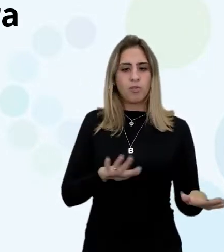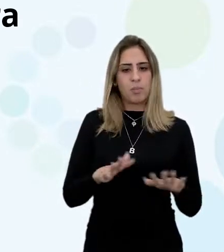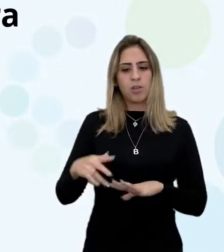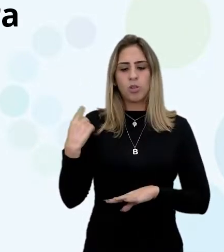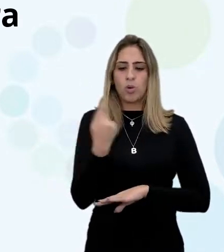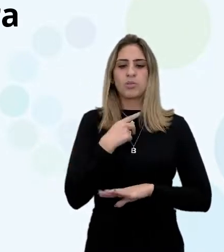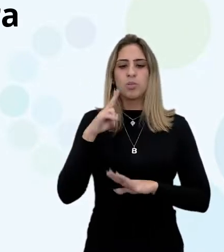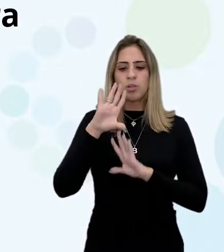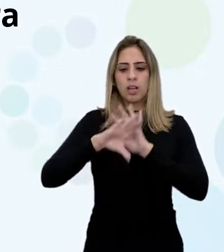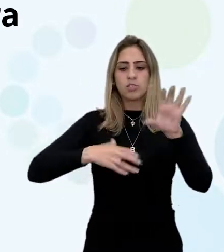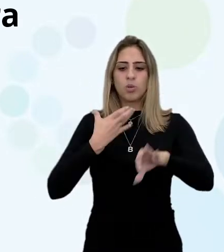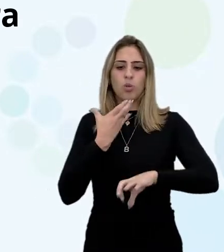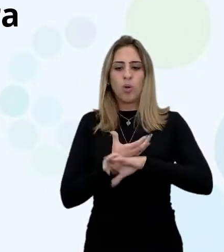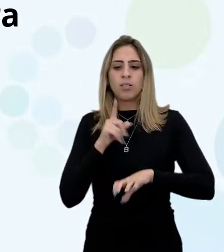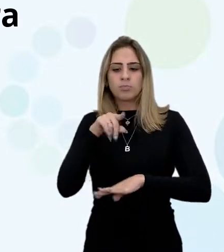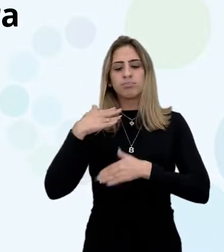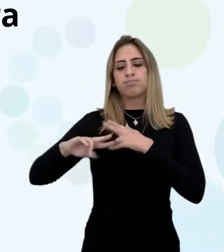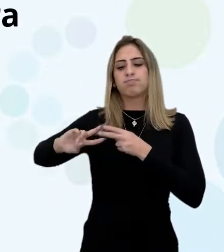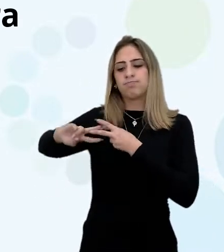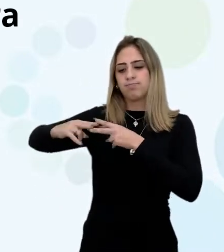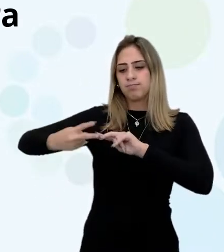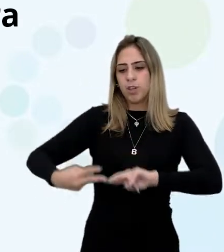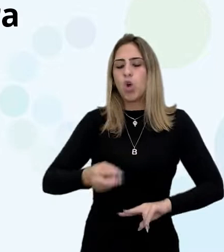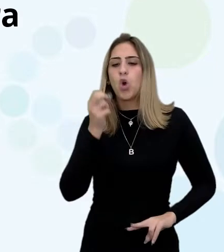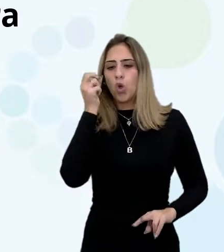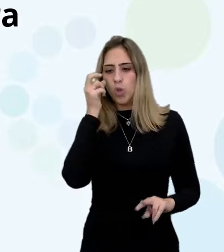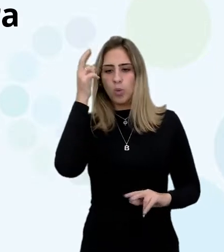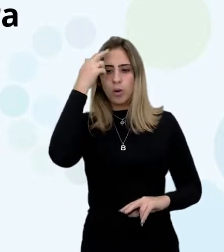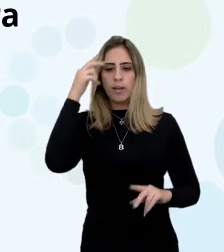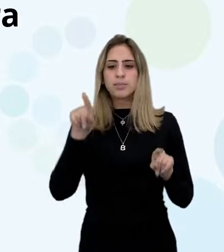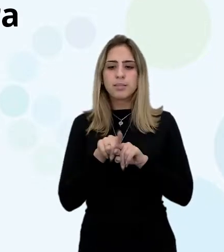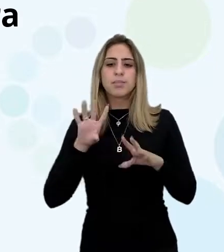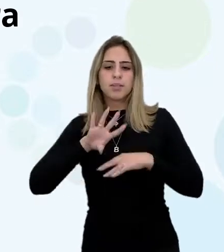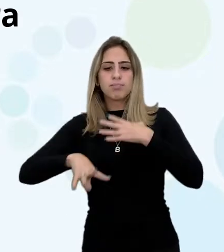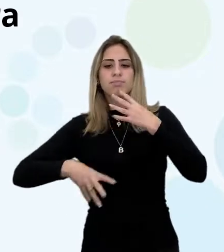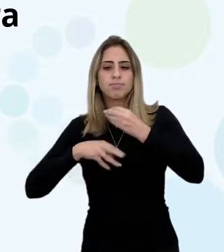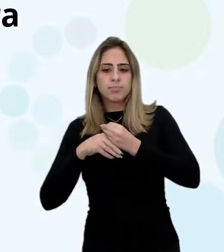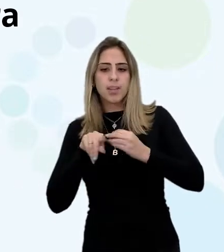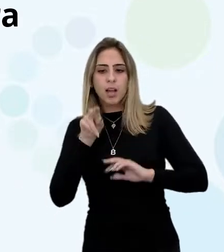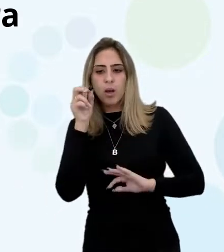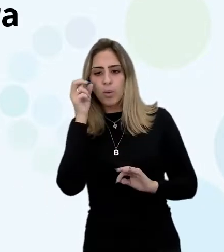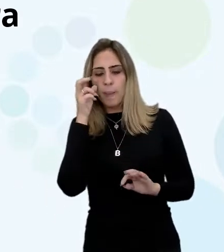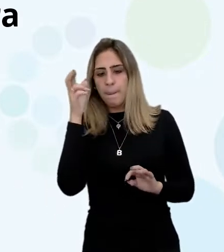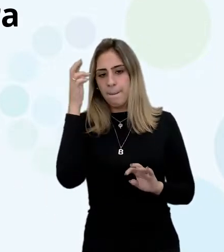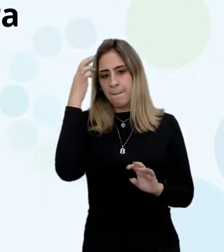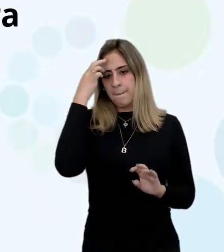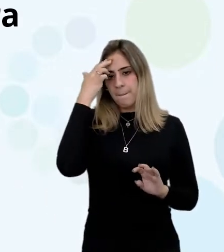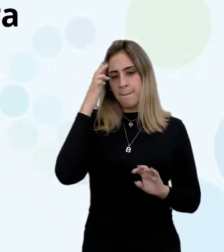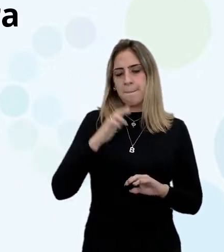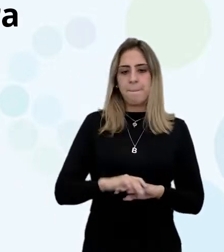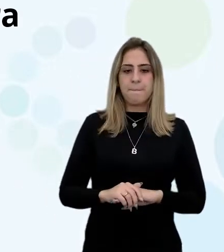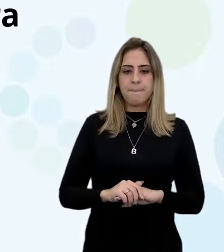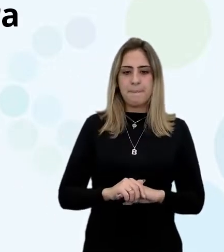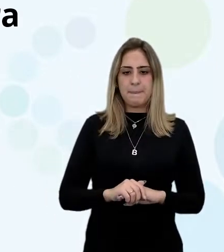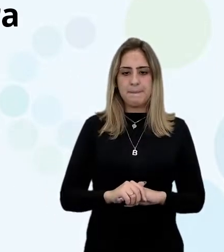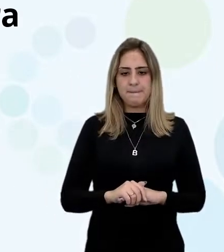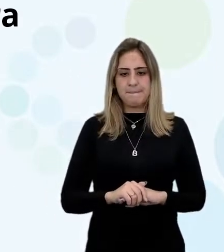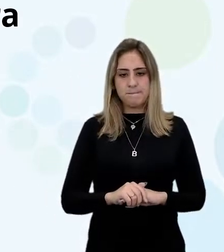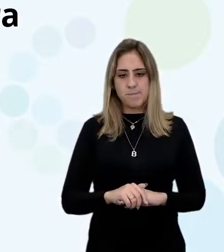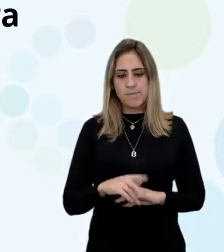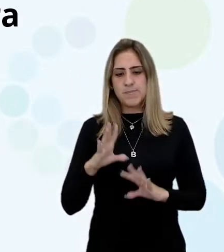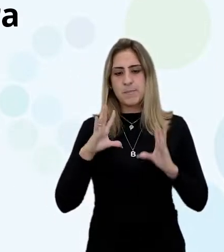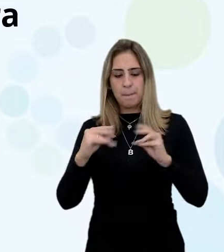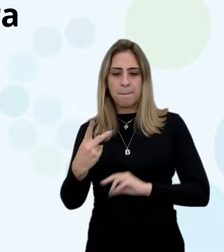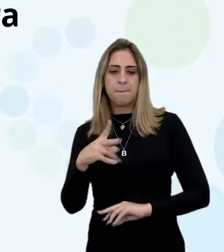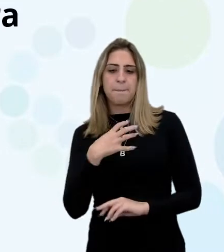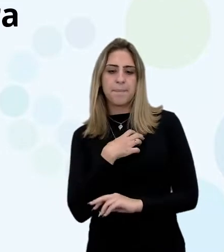nossa unidade curricular são as tradições e heranças culturais. E o componente são as culturas... É a cultura em seus